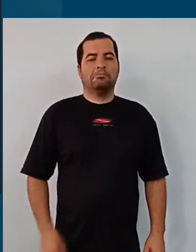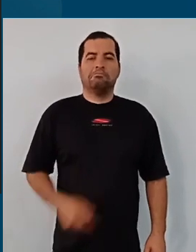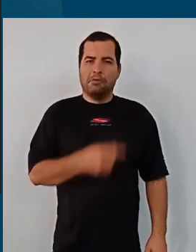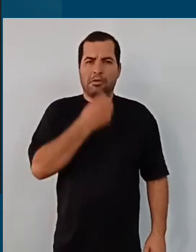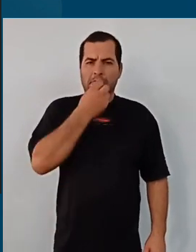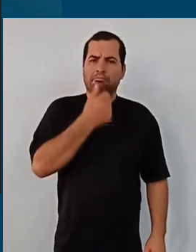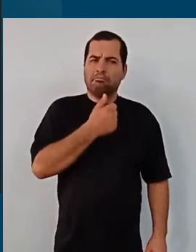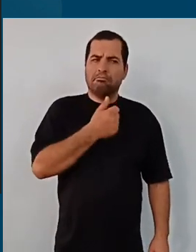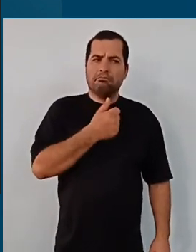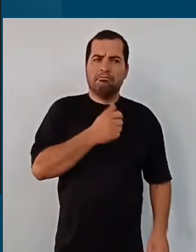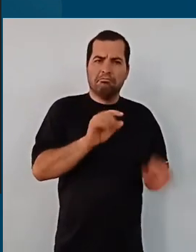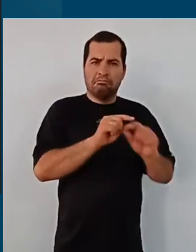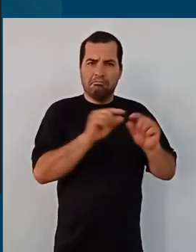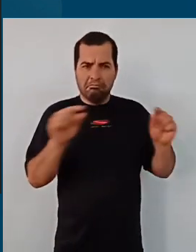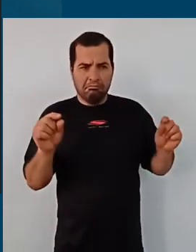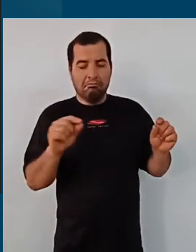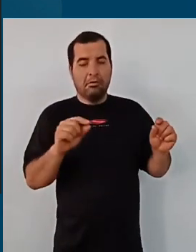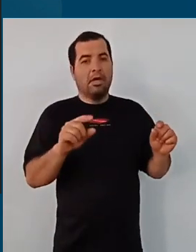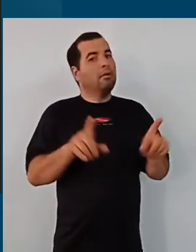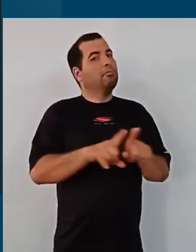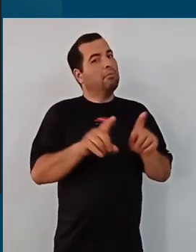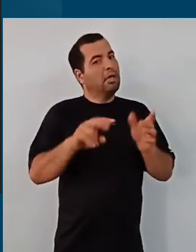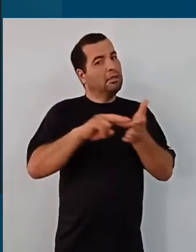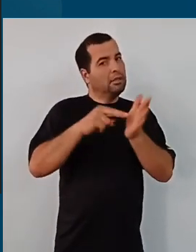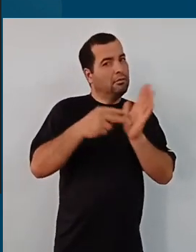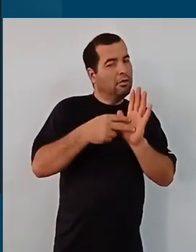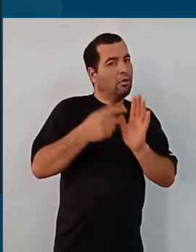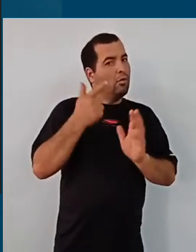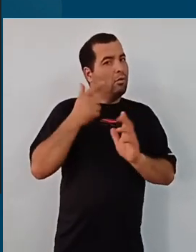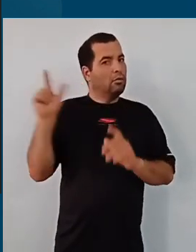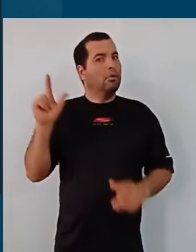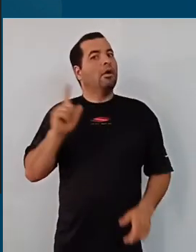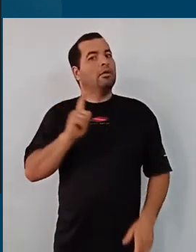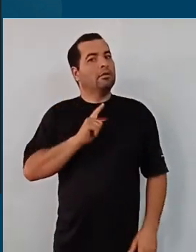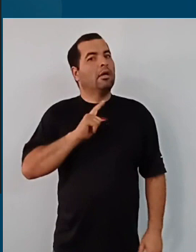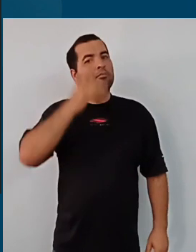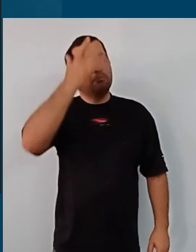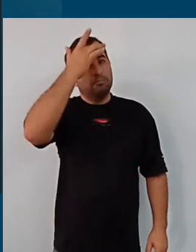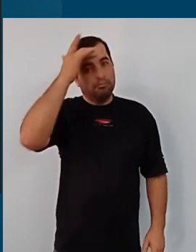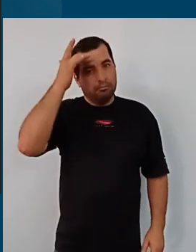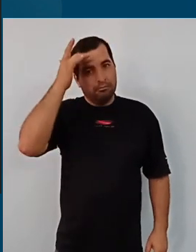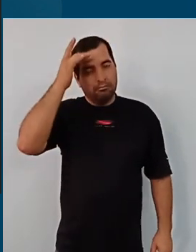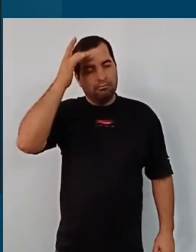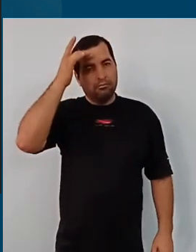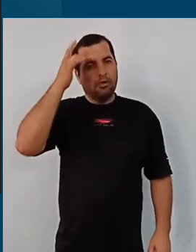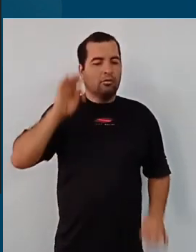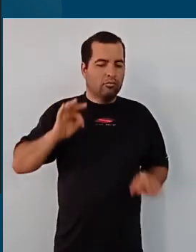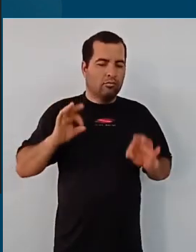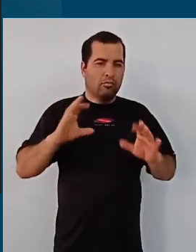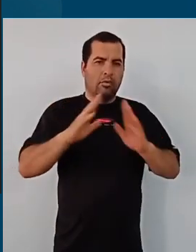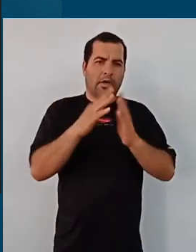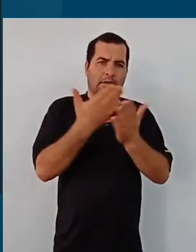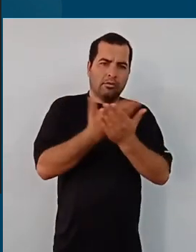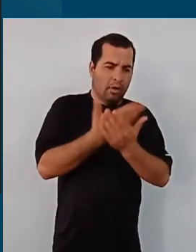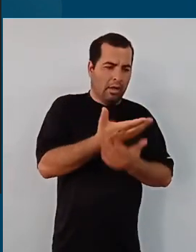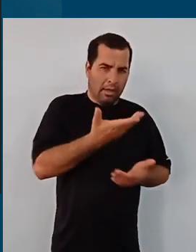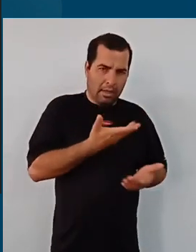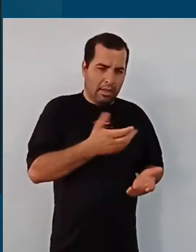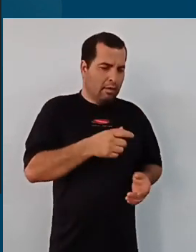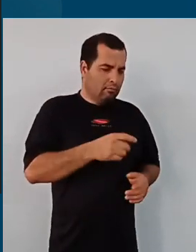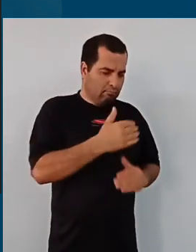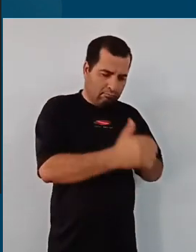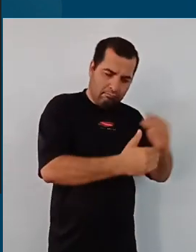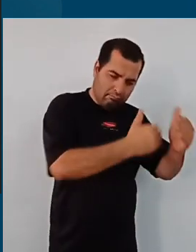frase, ela tem por trás uma pessoa que a escola se propõe formar